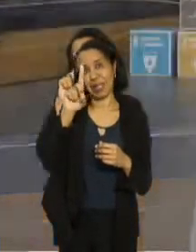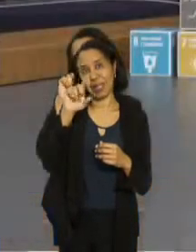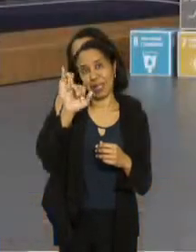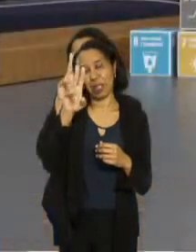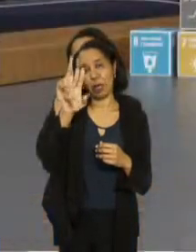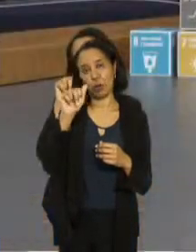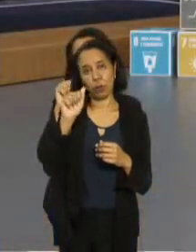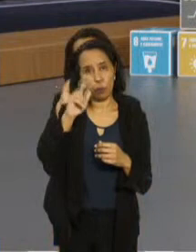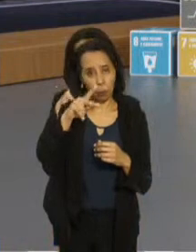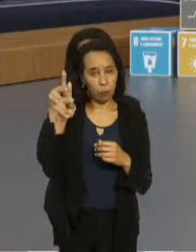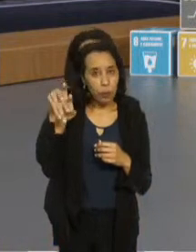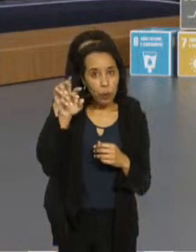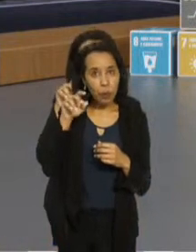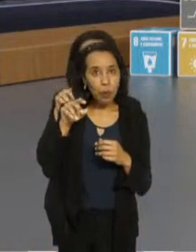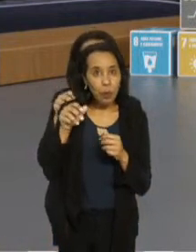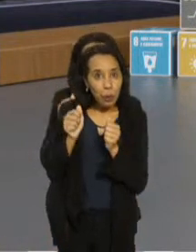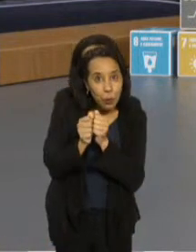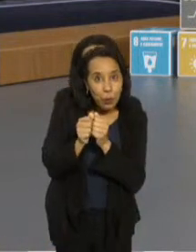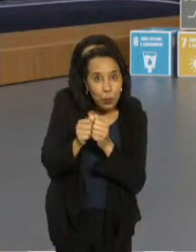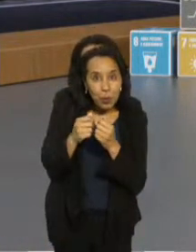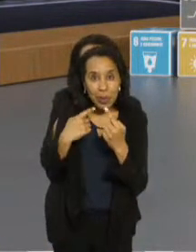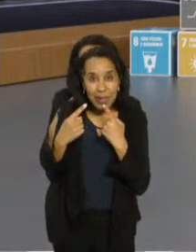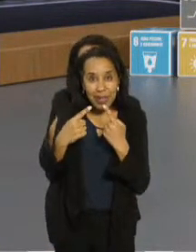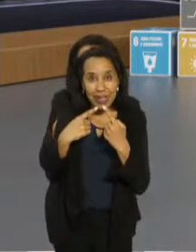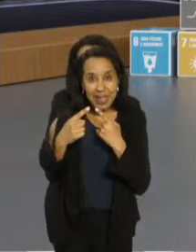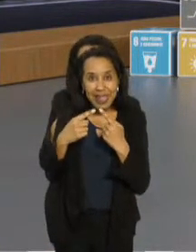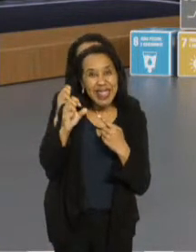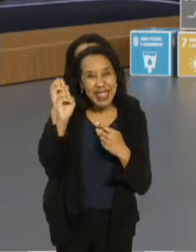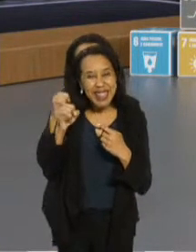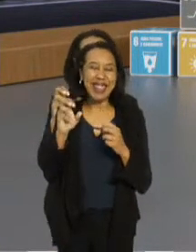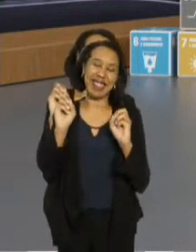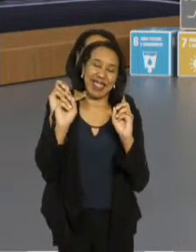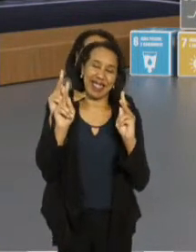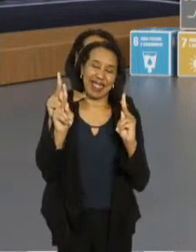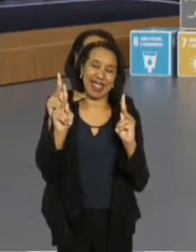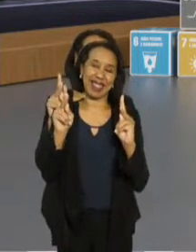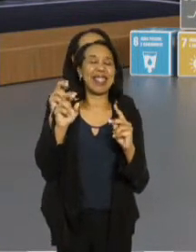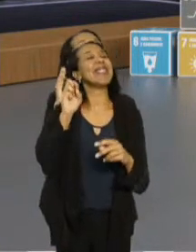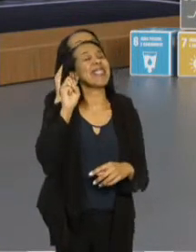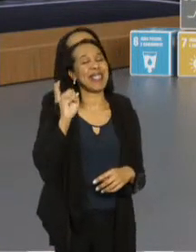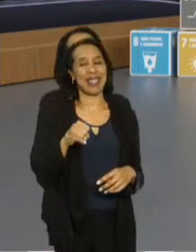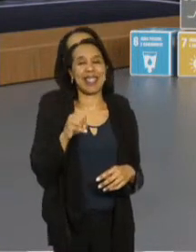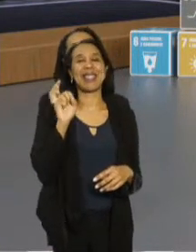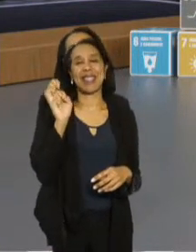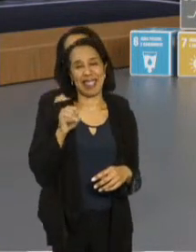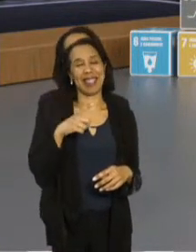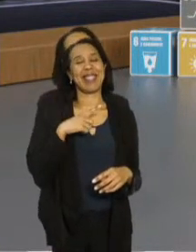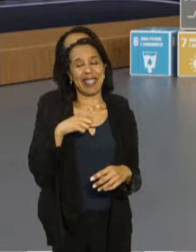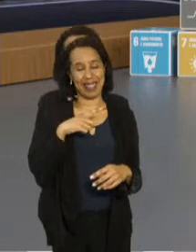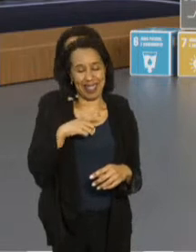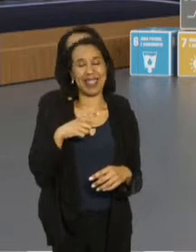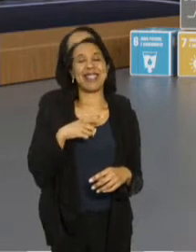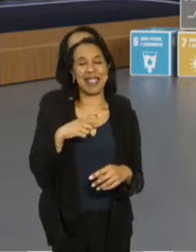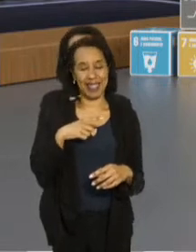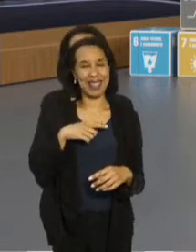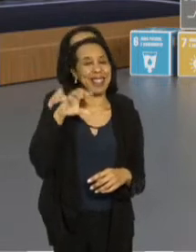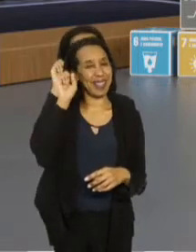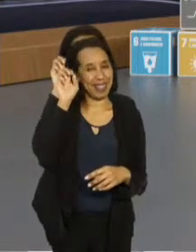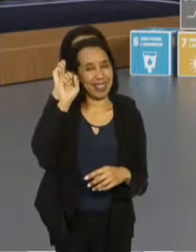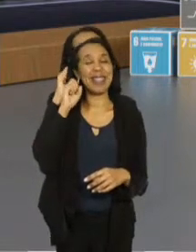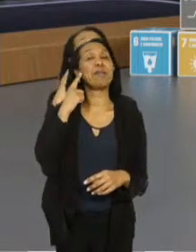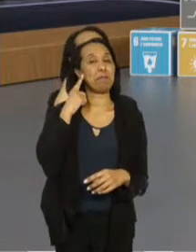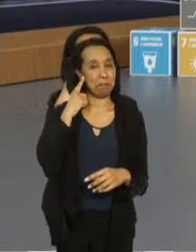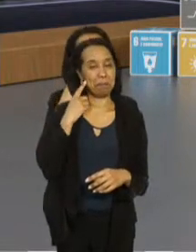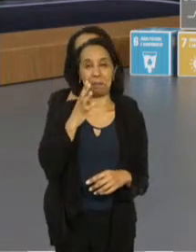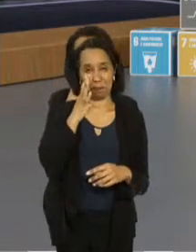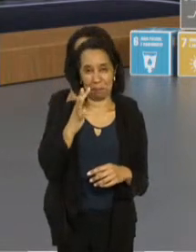senhora. Professor, você nos acompanha ainda? Sim, que bom. Sim, estou aqui atento, aprendendo com a professora